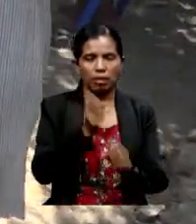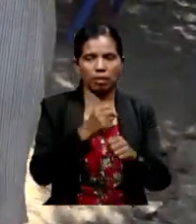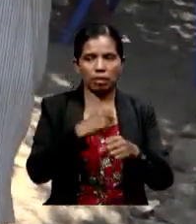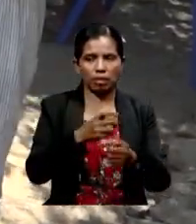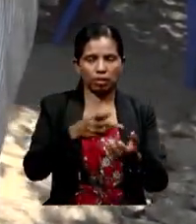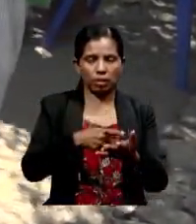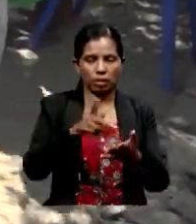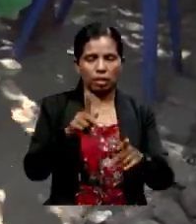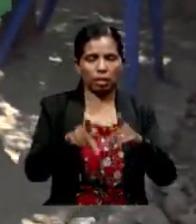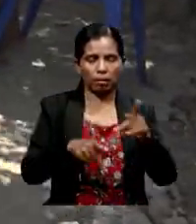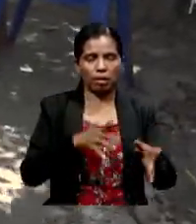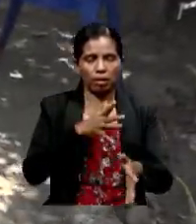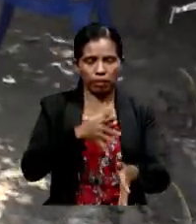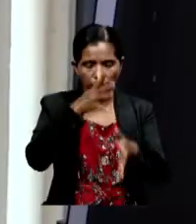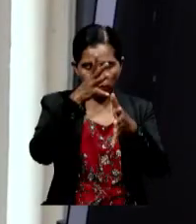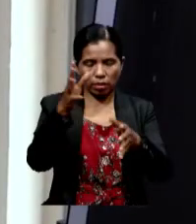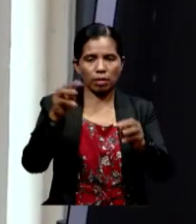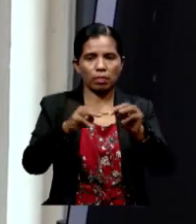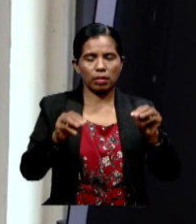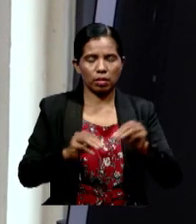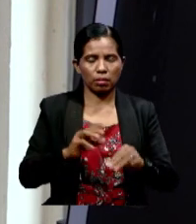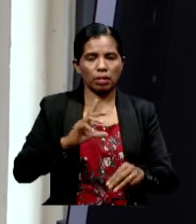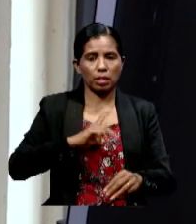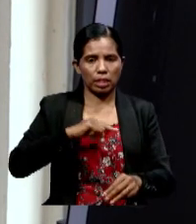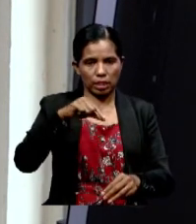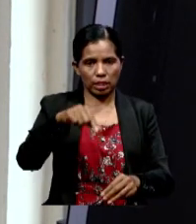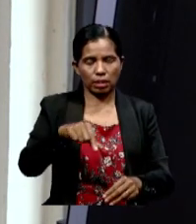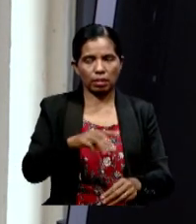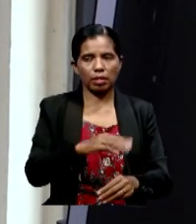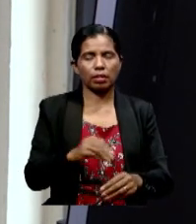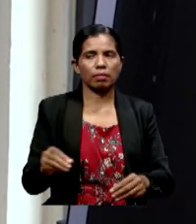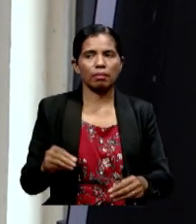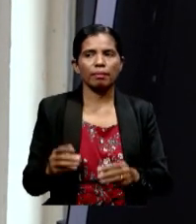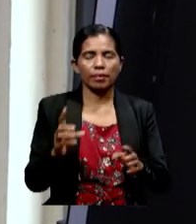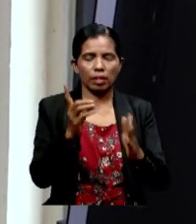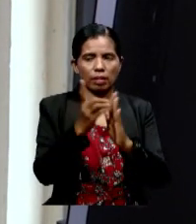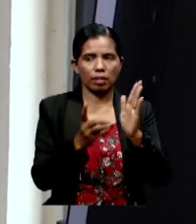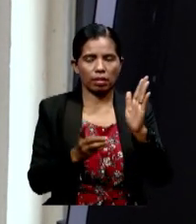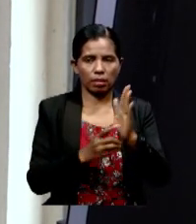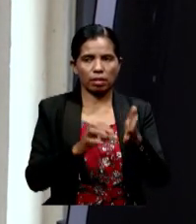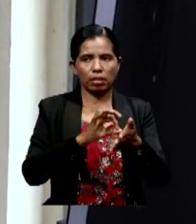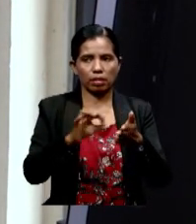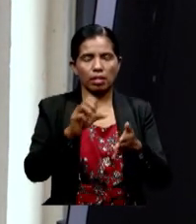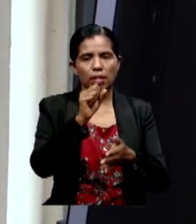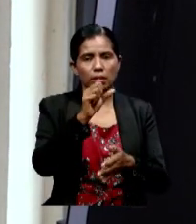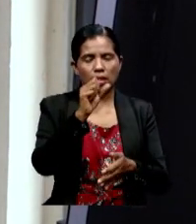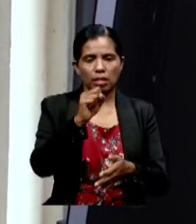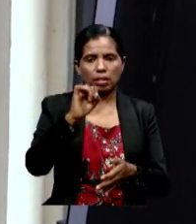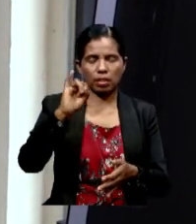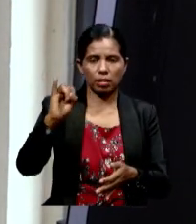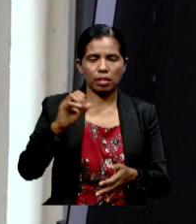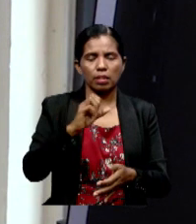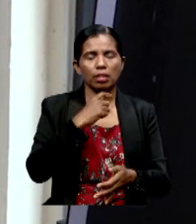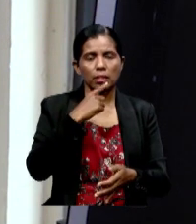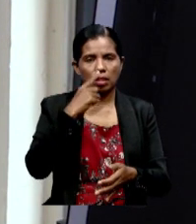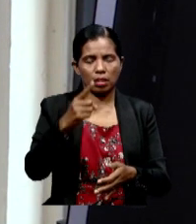pagamento ba idoso Sira e município Likisá. Tuir dados ne beresisto e Instituto Nacional de Segurança Social, idosos e a